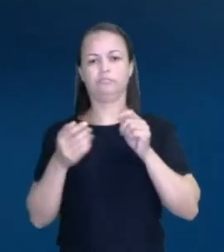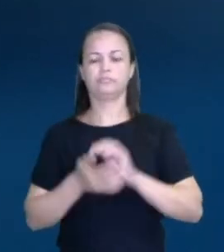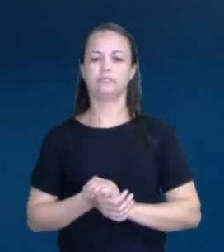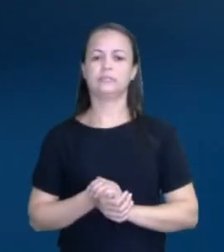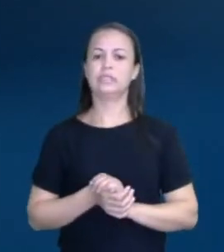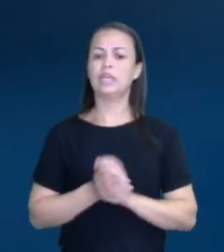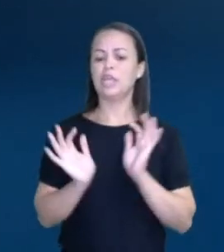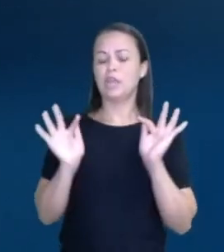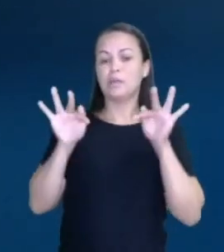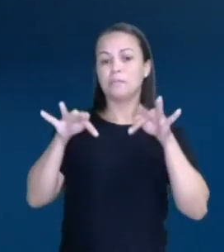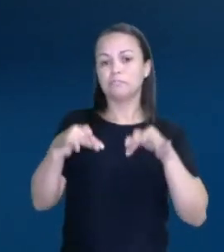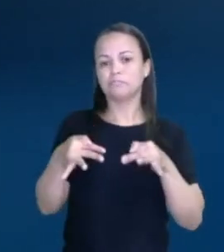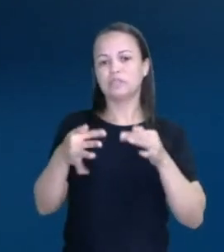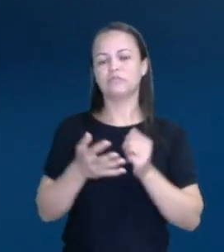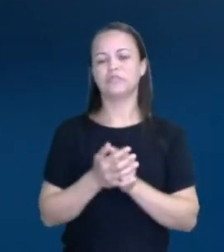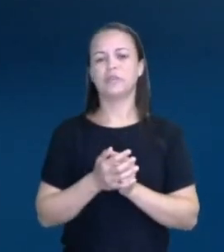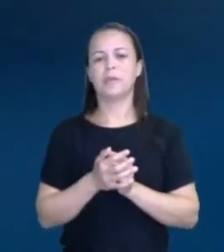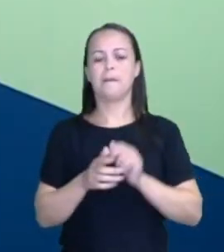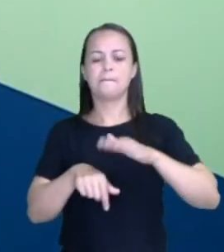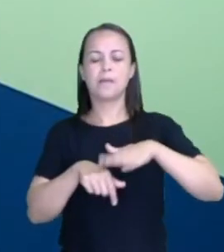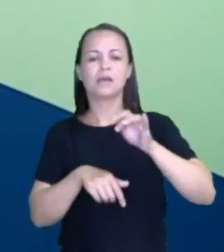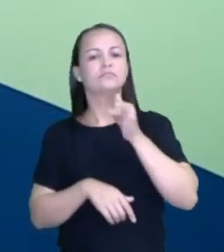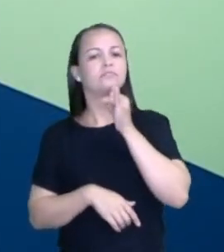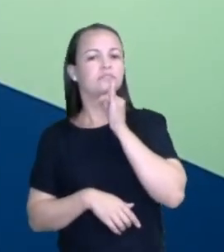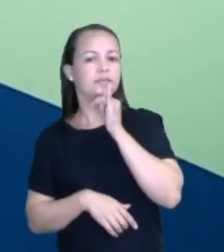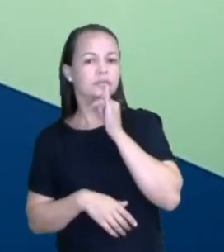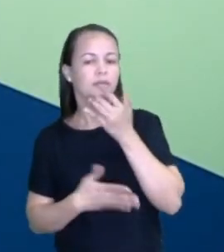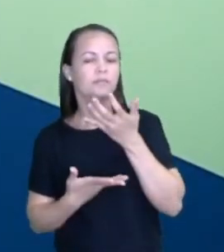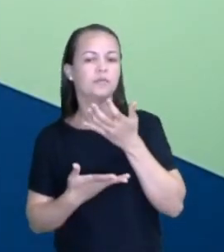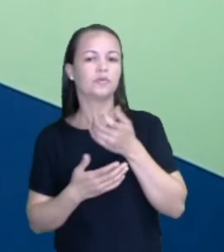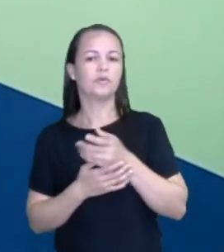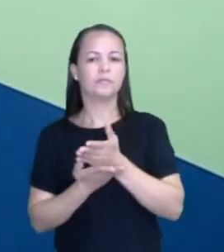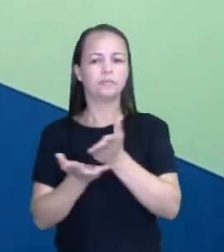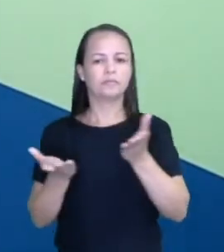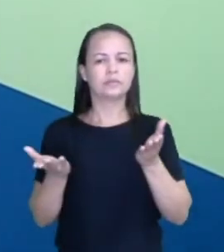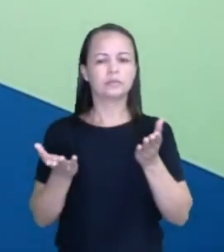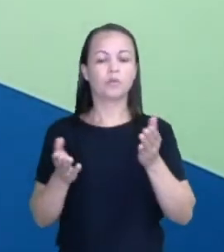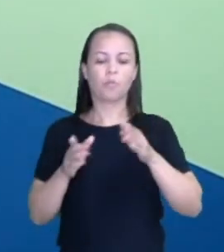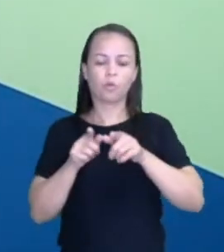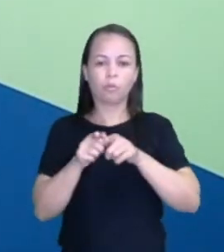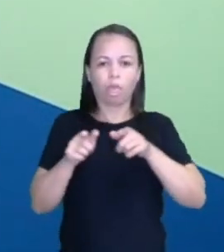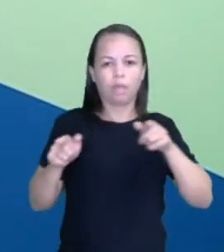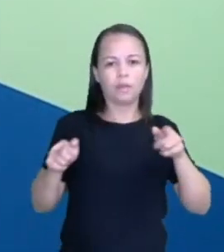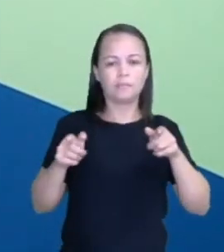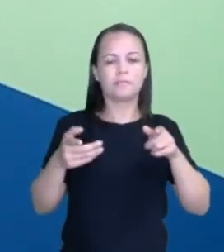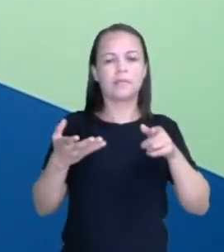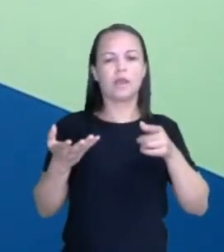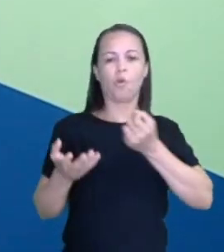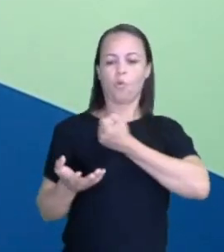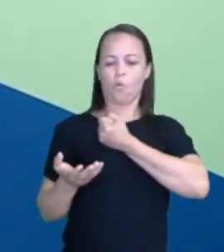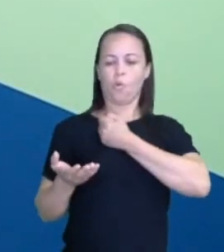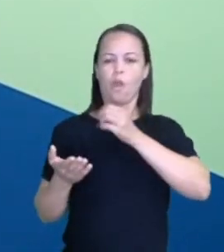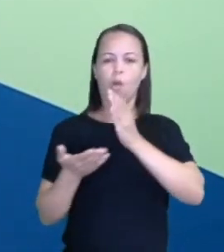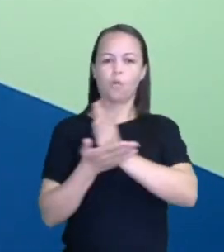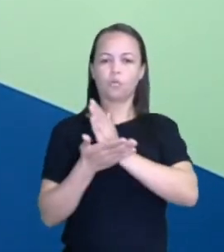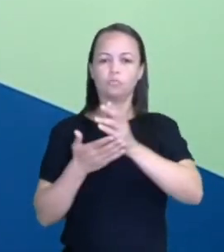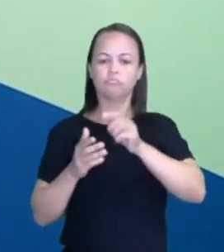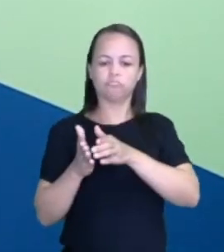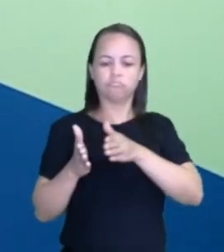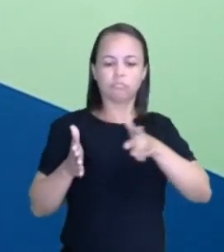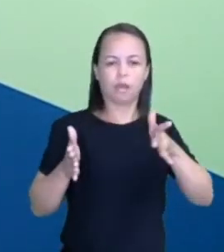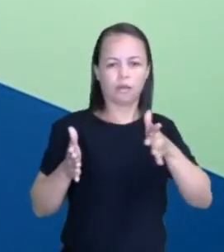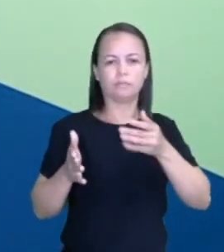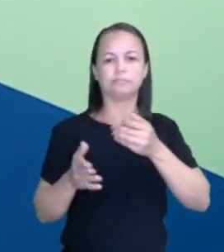gente finalizar, mais um exemplozinho aqui, tá certo? Um pouquinho maior, com alguns termos a